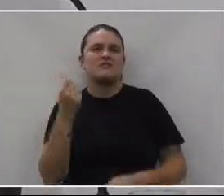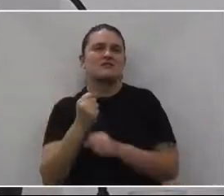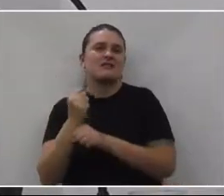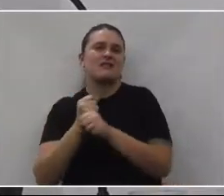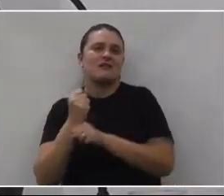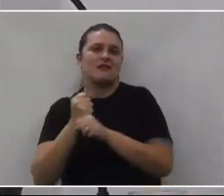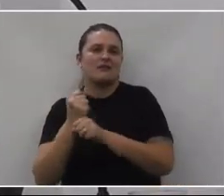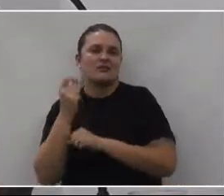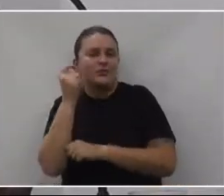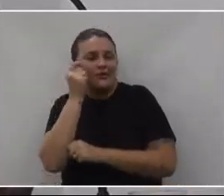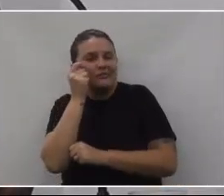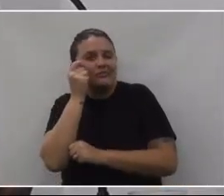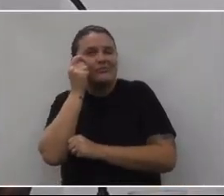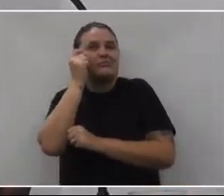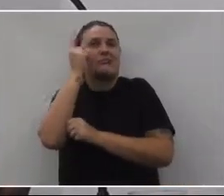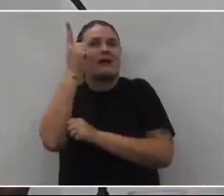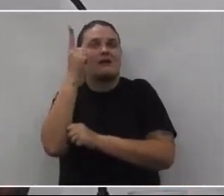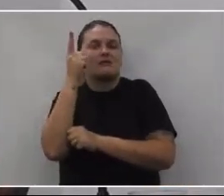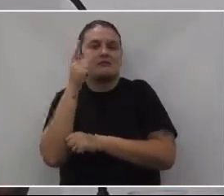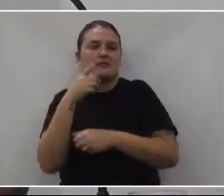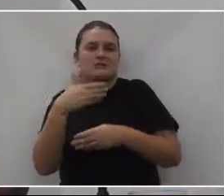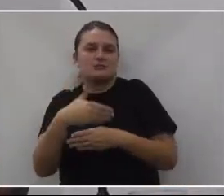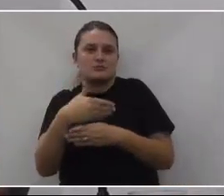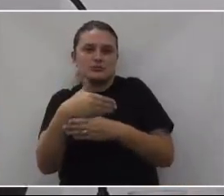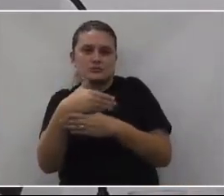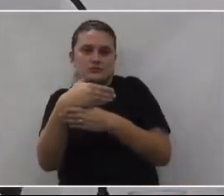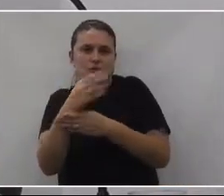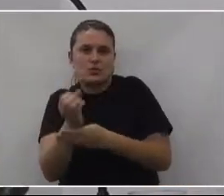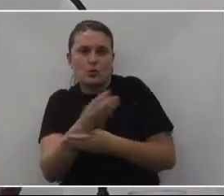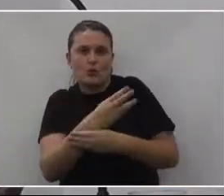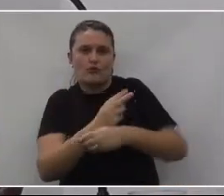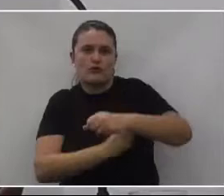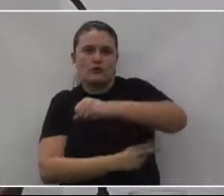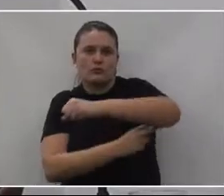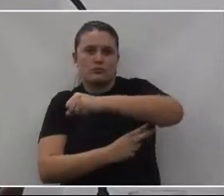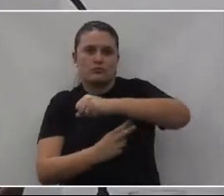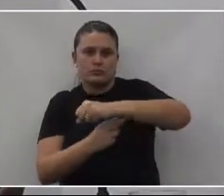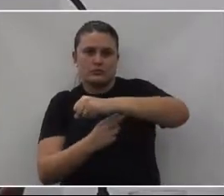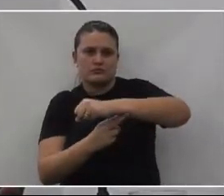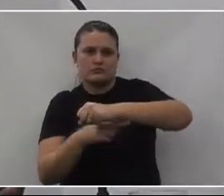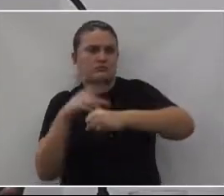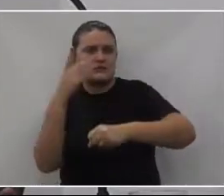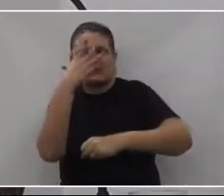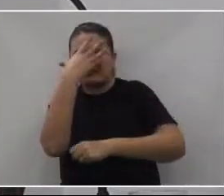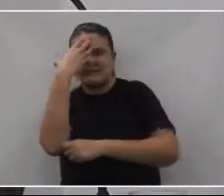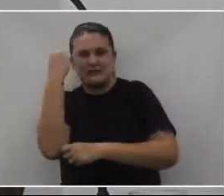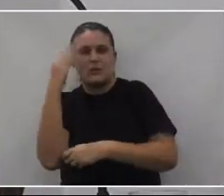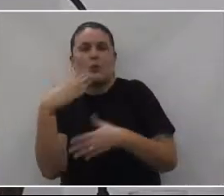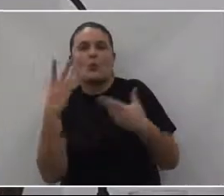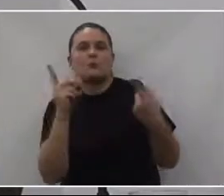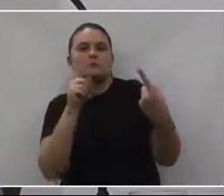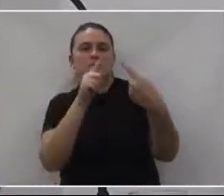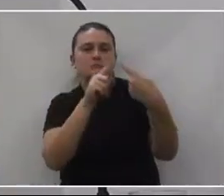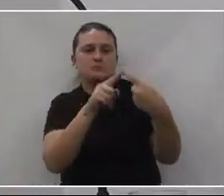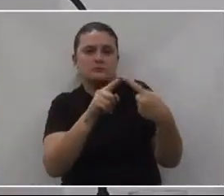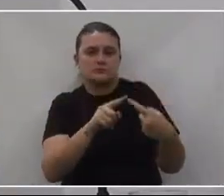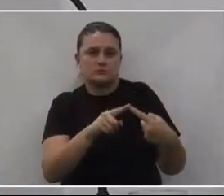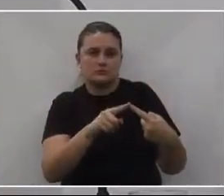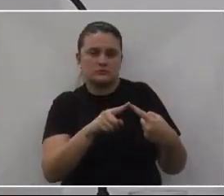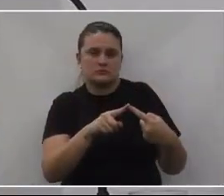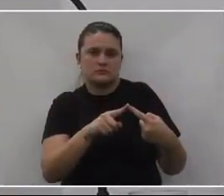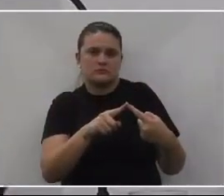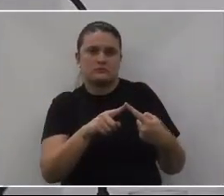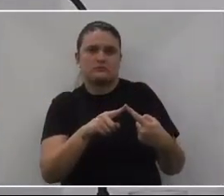anos, quando a ideia foi levantada dessa construção da ponte, em nenhum momento foi esquecido o seu objetivo e suas metas, de